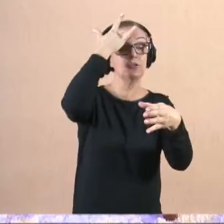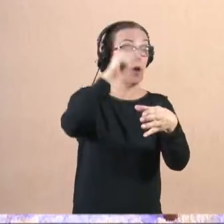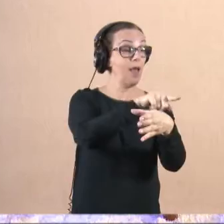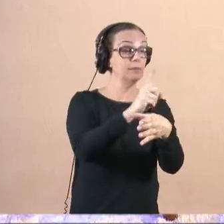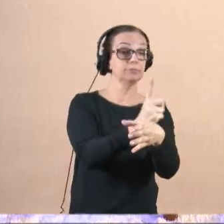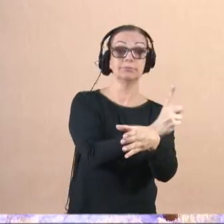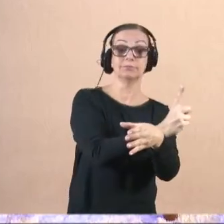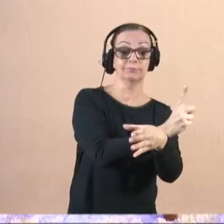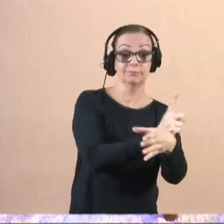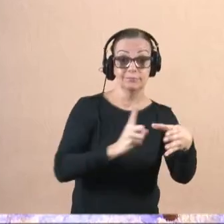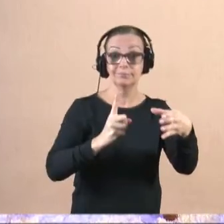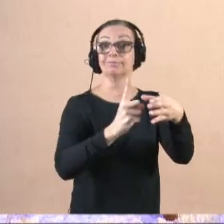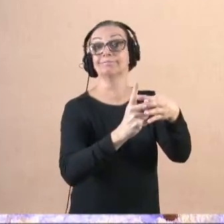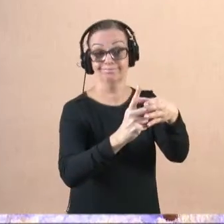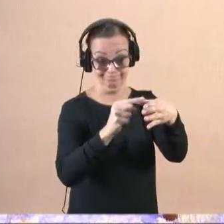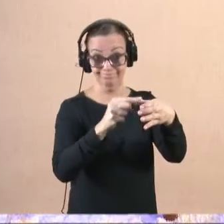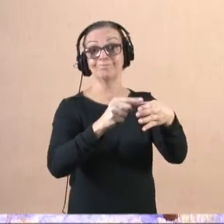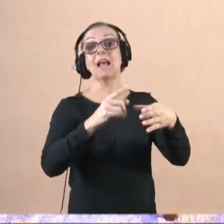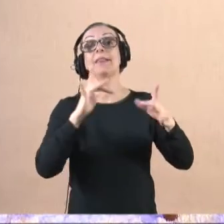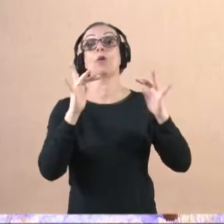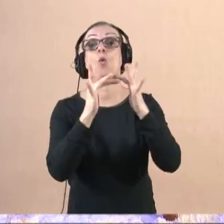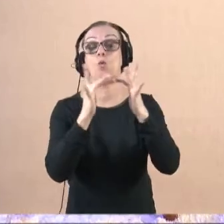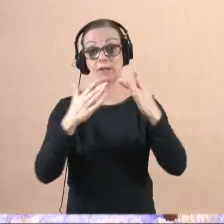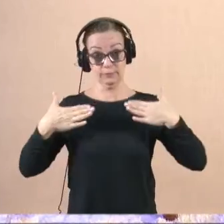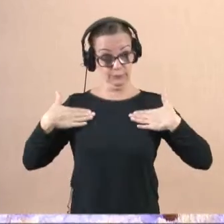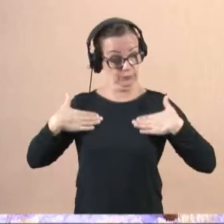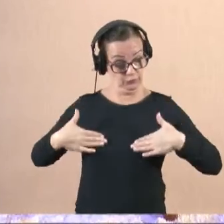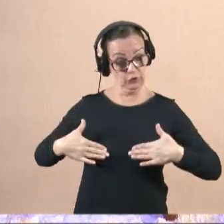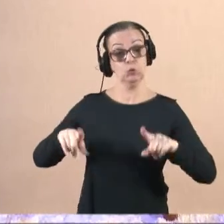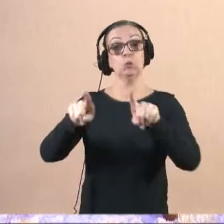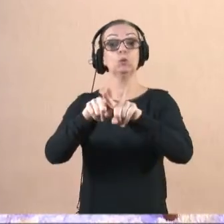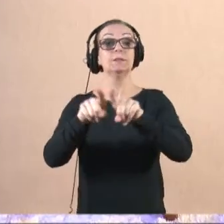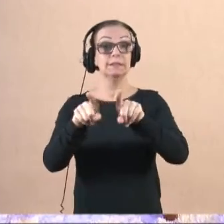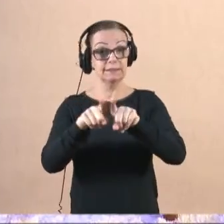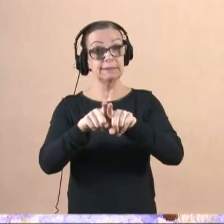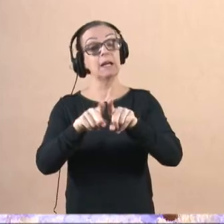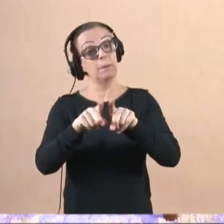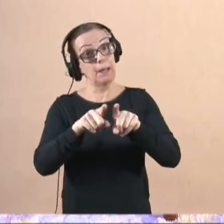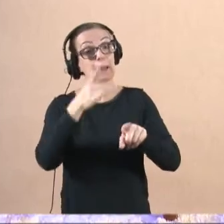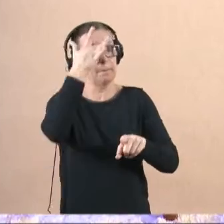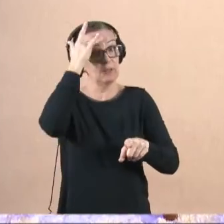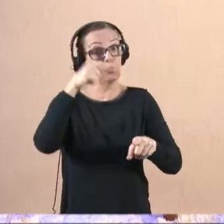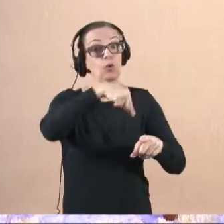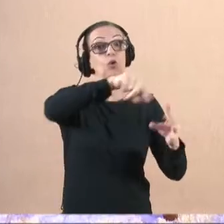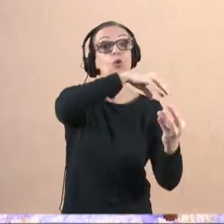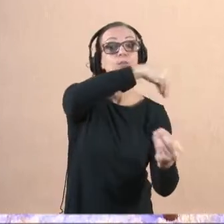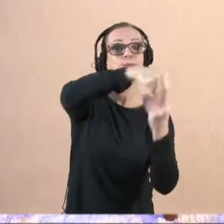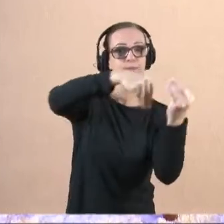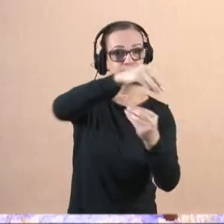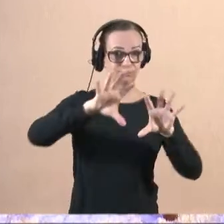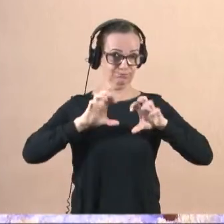que tivessem mais um contato físico ou estivessem bem pertinho daquela pessoa já